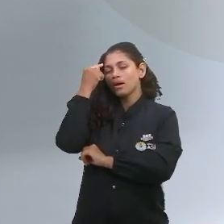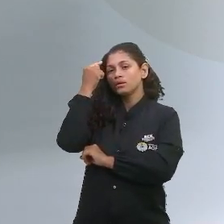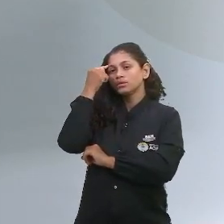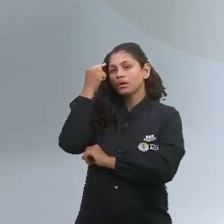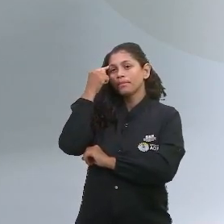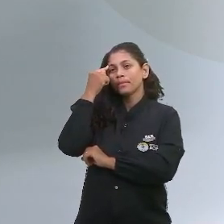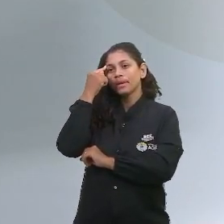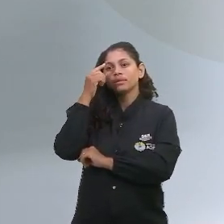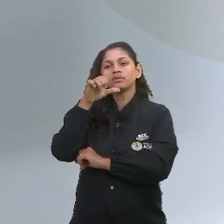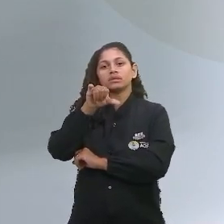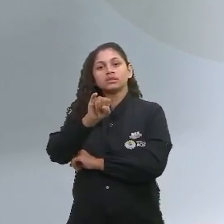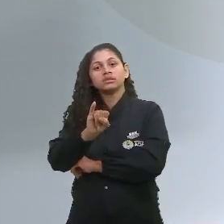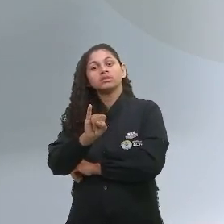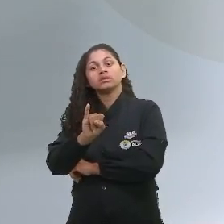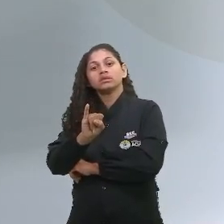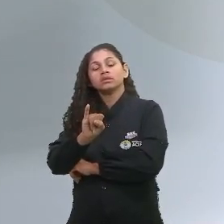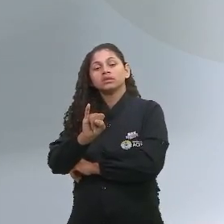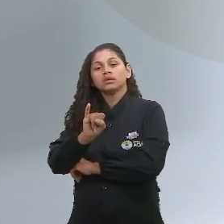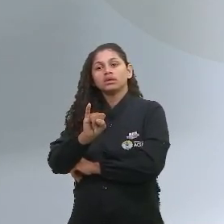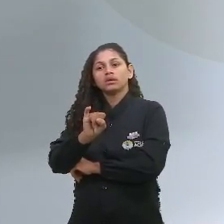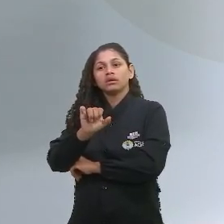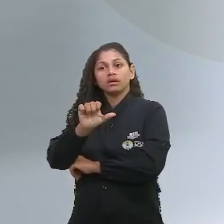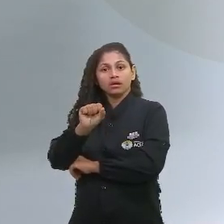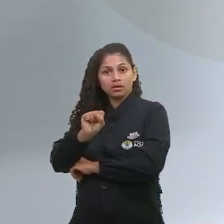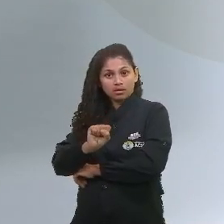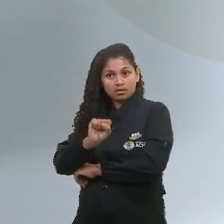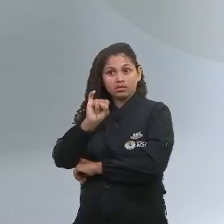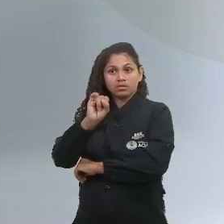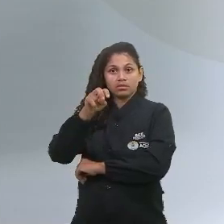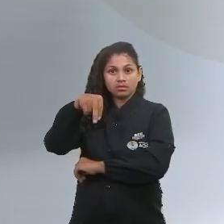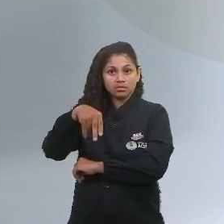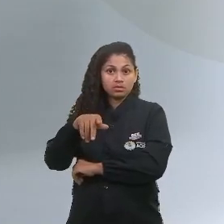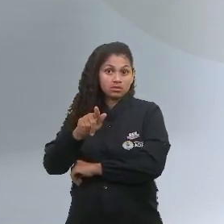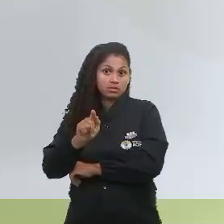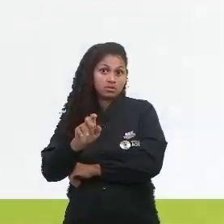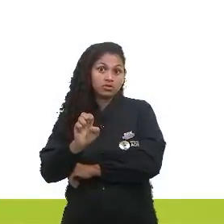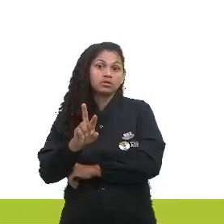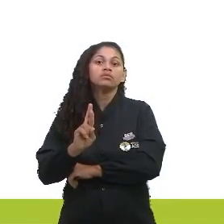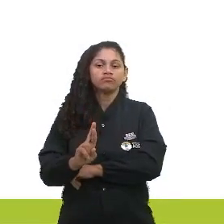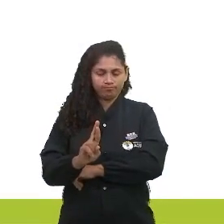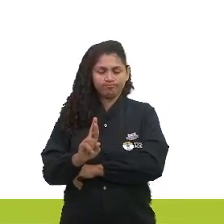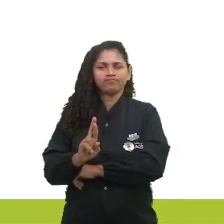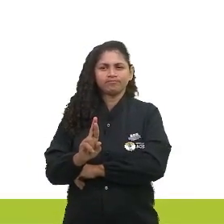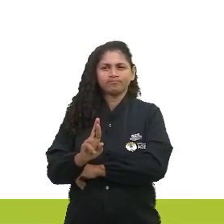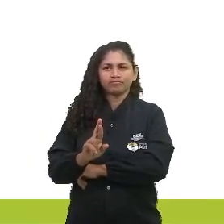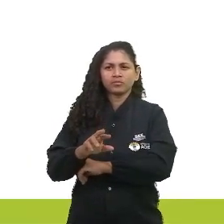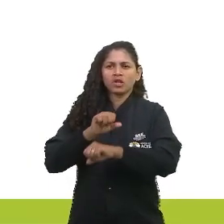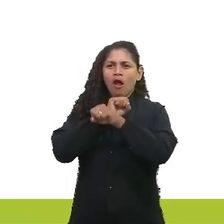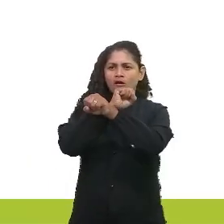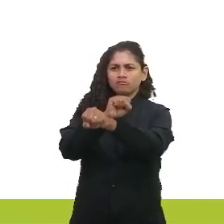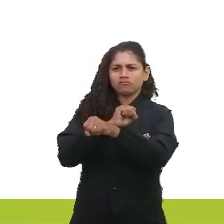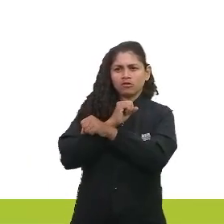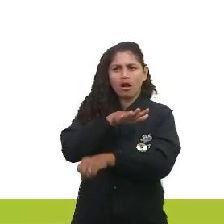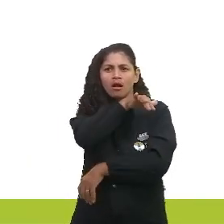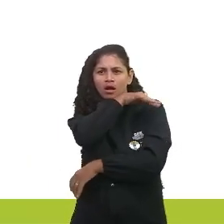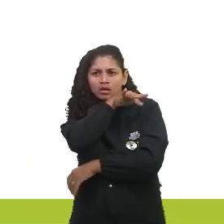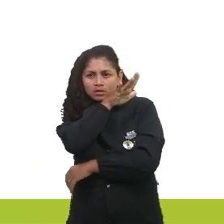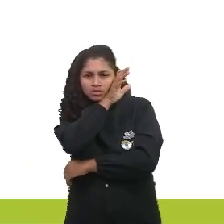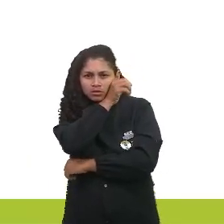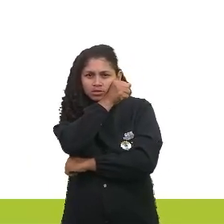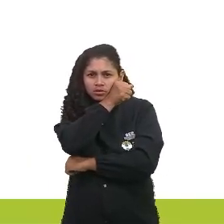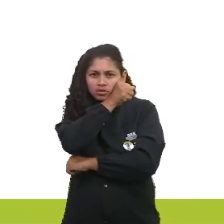Então, para Peter Senge, a escravidão animal deveria ser enterrada juntamente